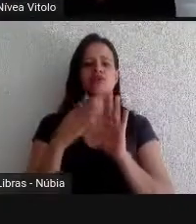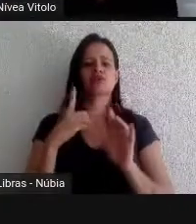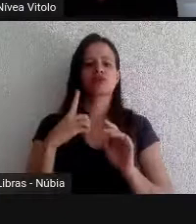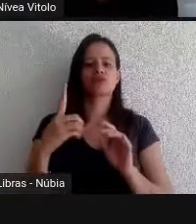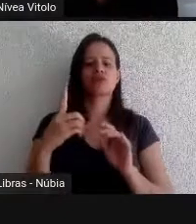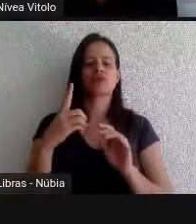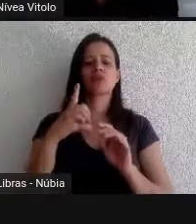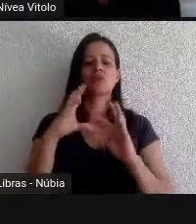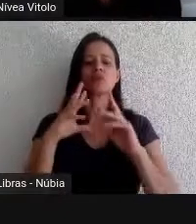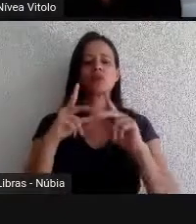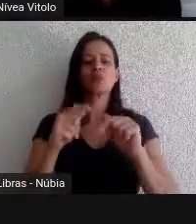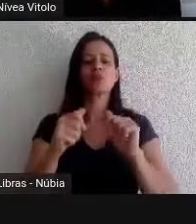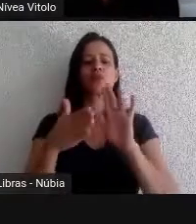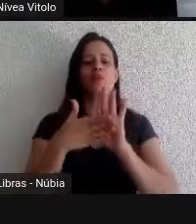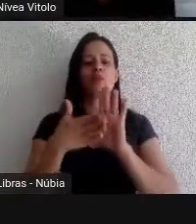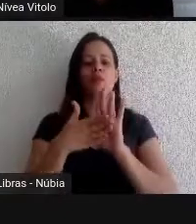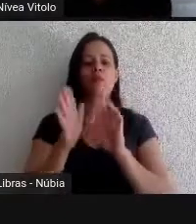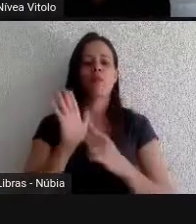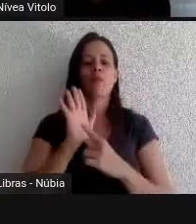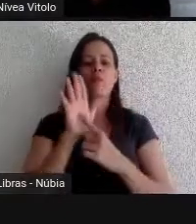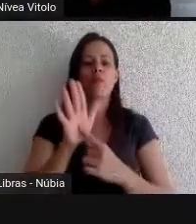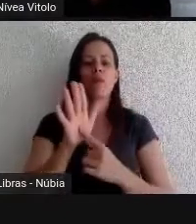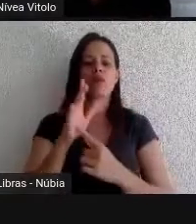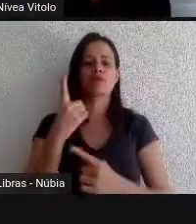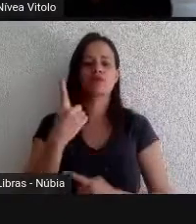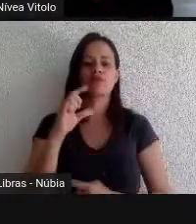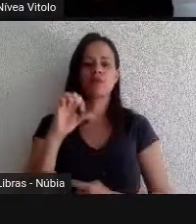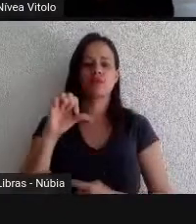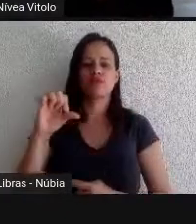provisórias, todas as proposições apresentadas de 99 a